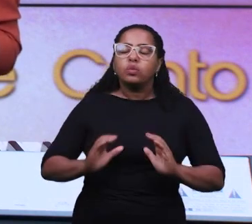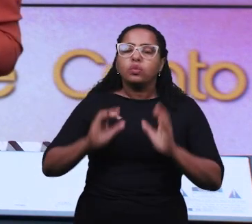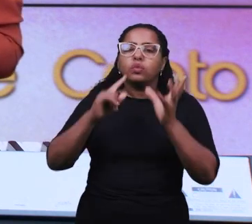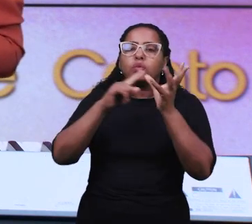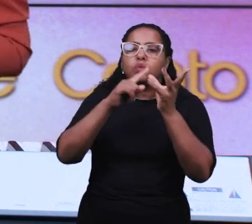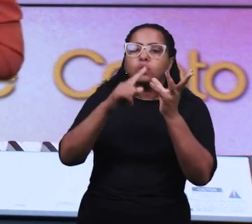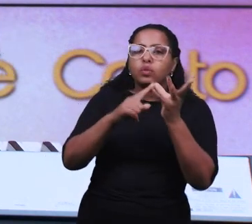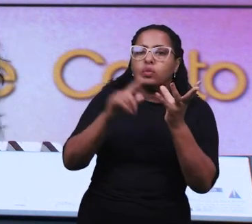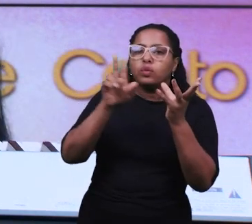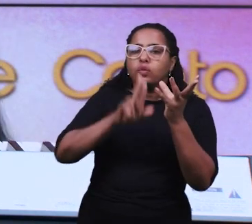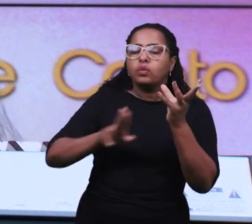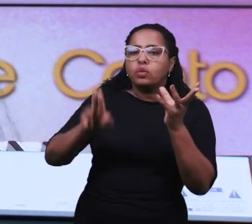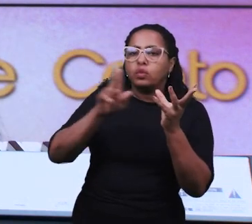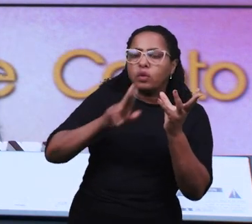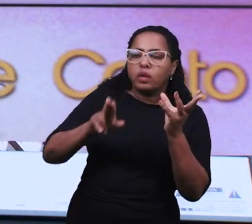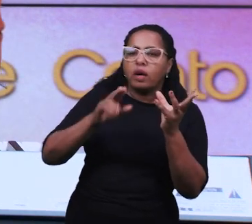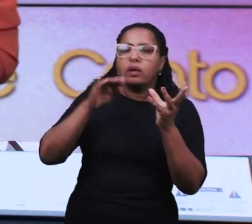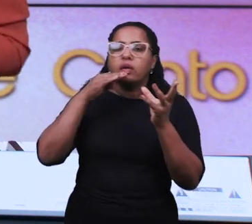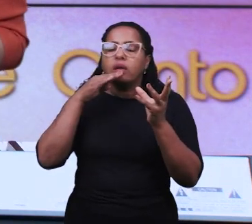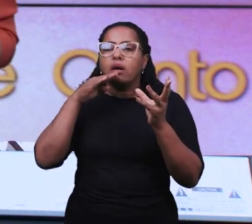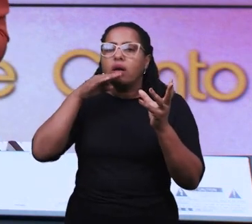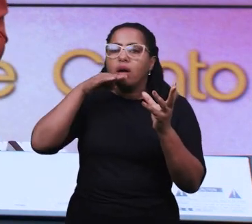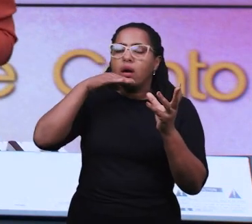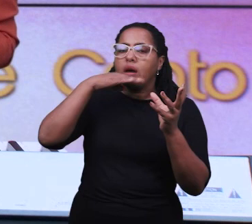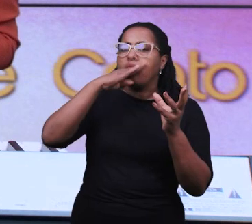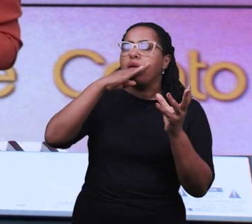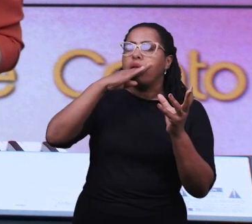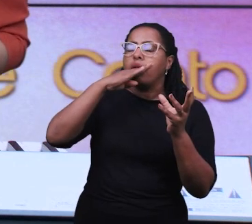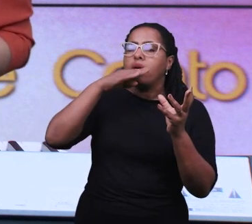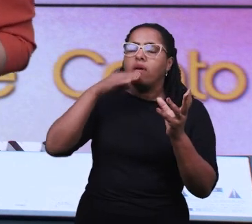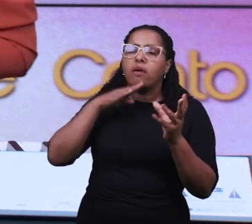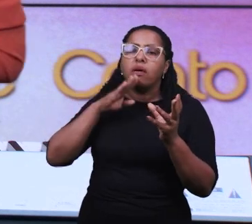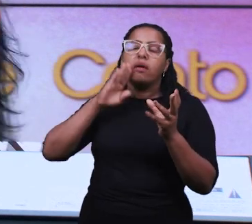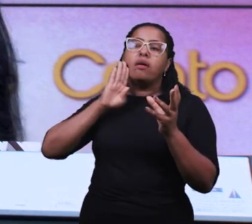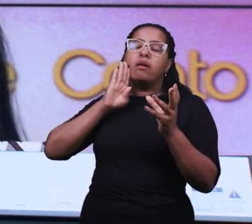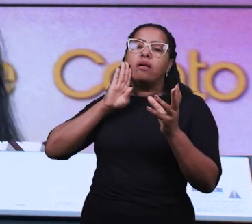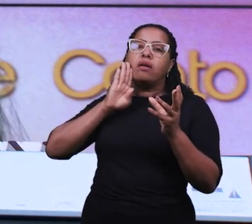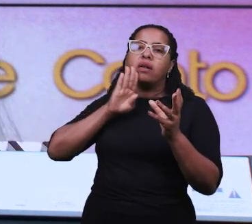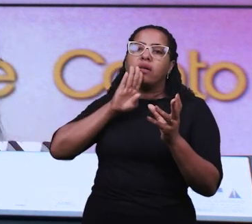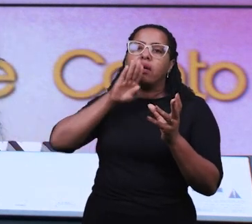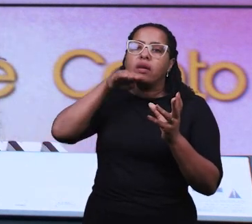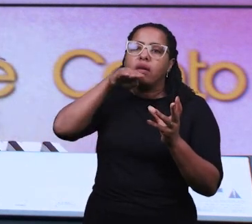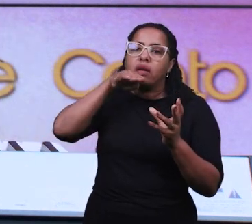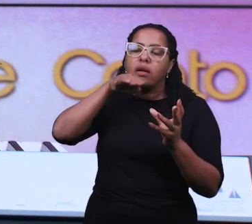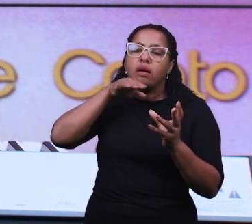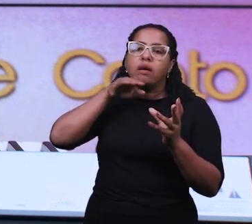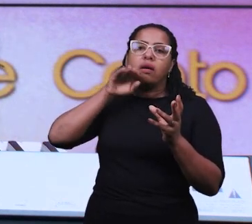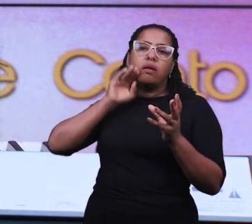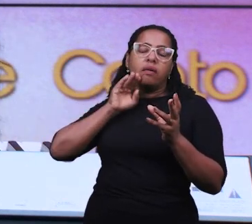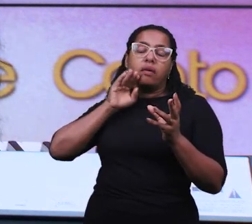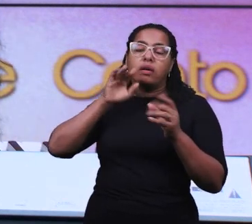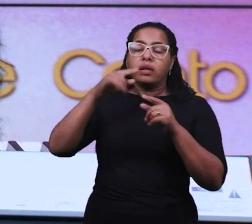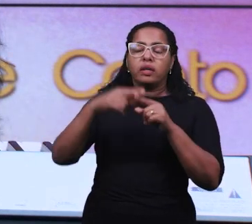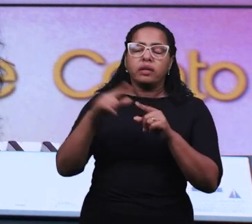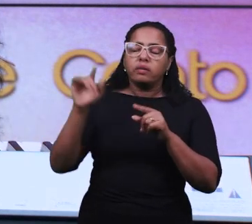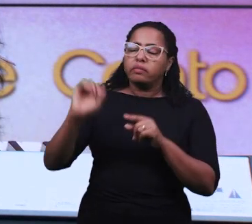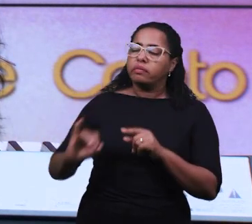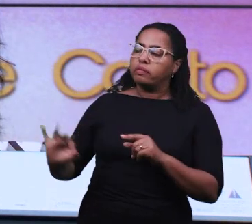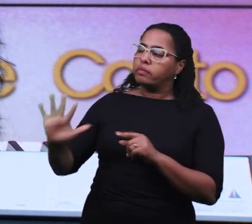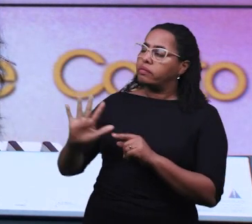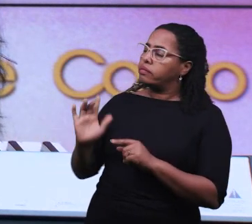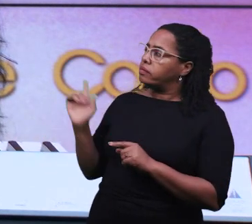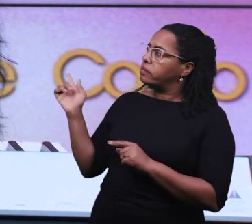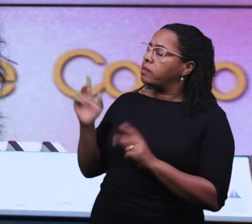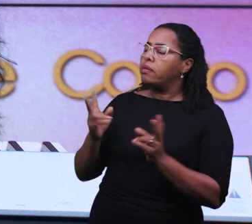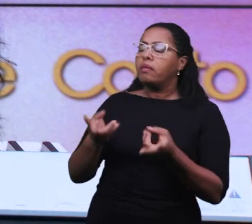posiciona essa vogal e se ela é frontal ou se ela é posterior. Nessa imagem, os irmãos podem